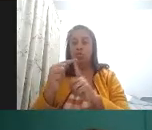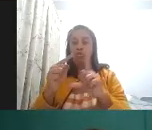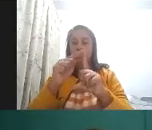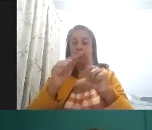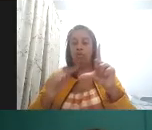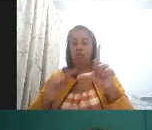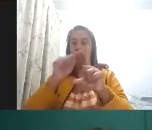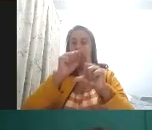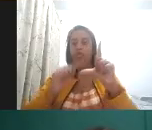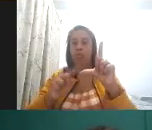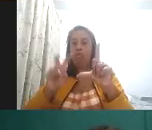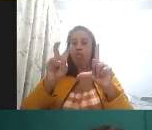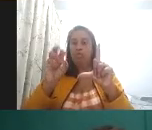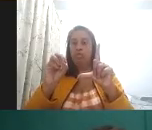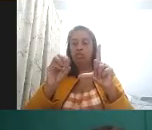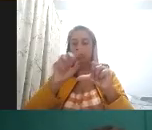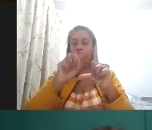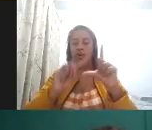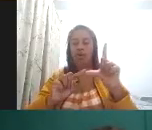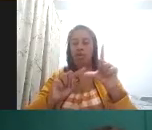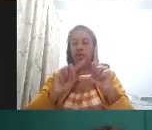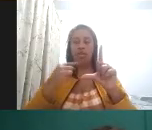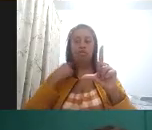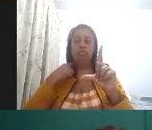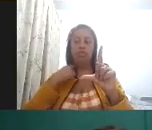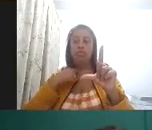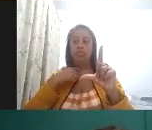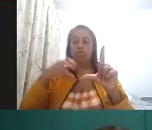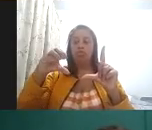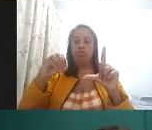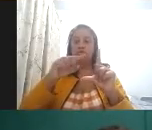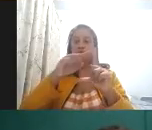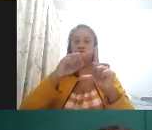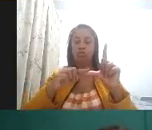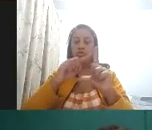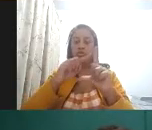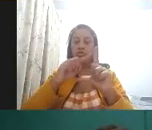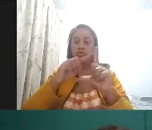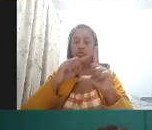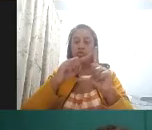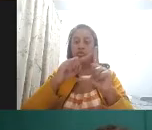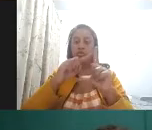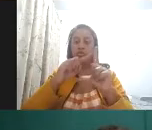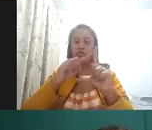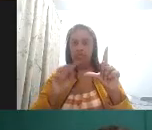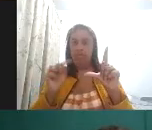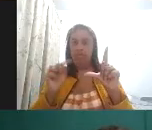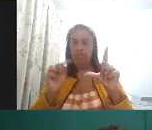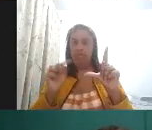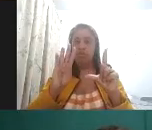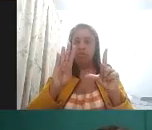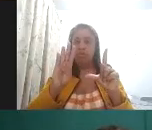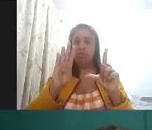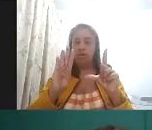do pescoço é em torno de 90 graus, sendo que desses 90, 45 graus são feitos nessas duas